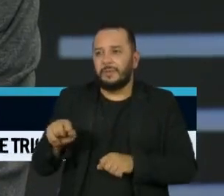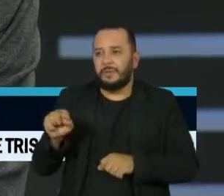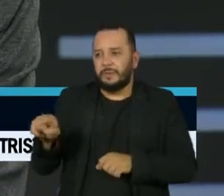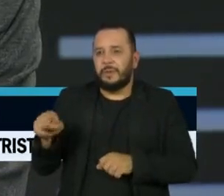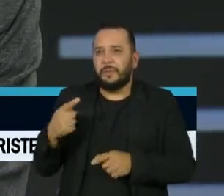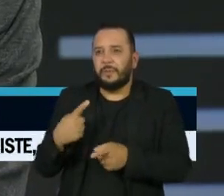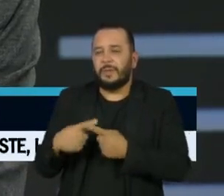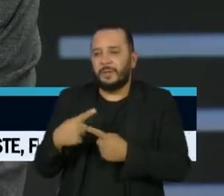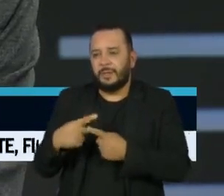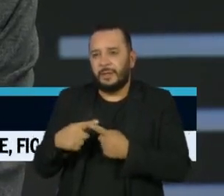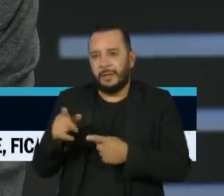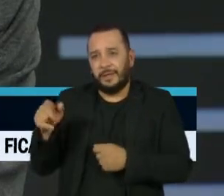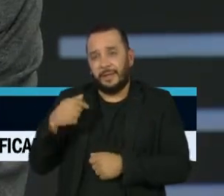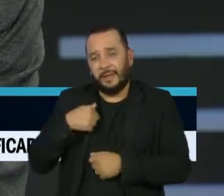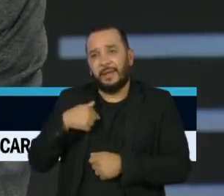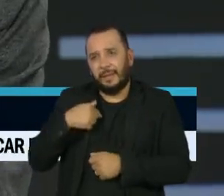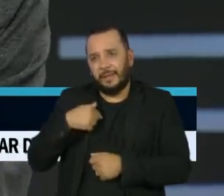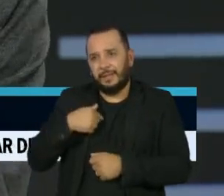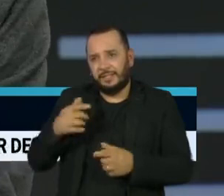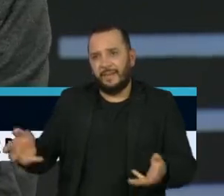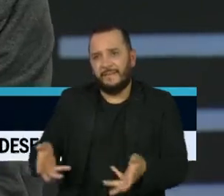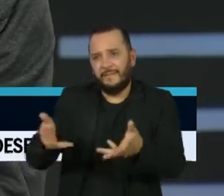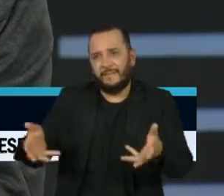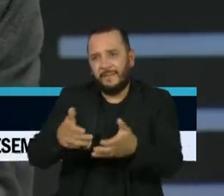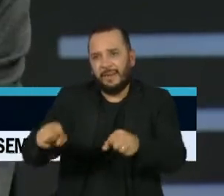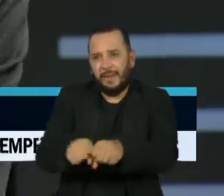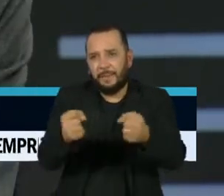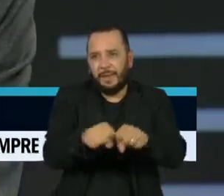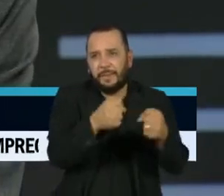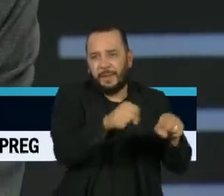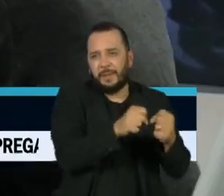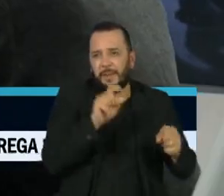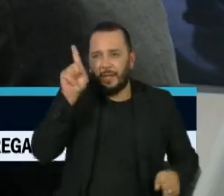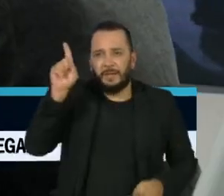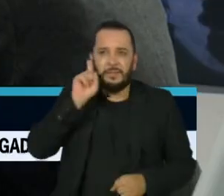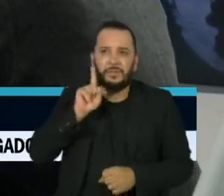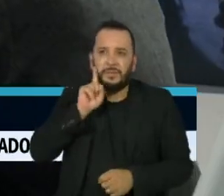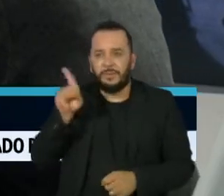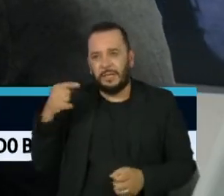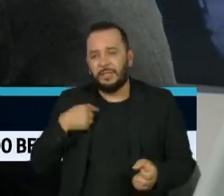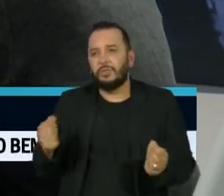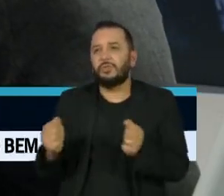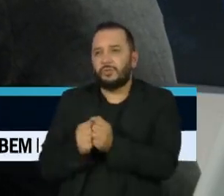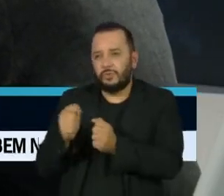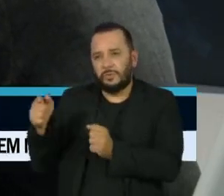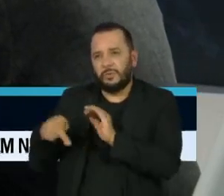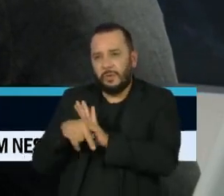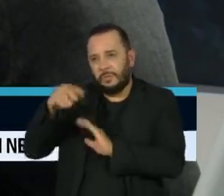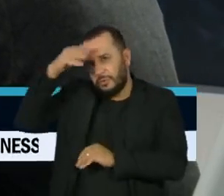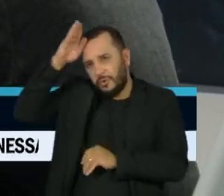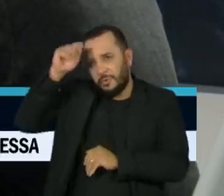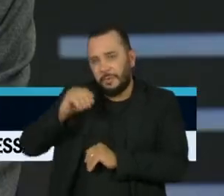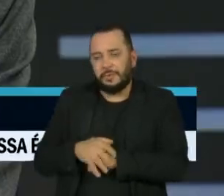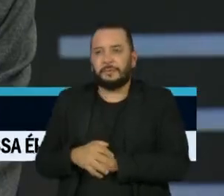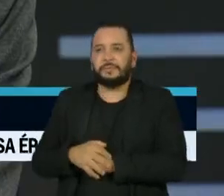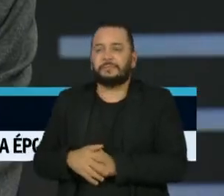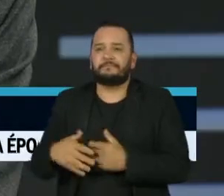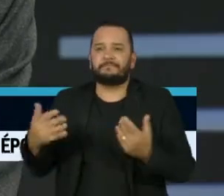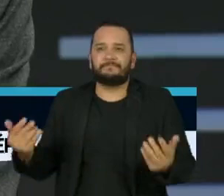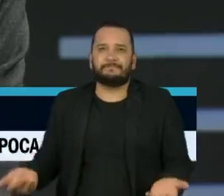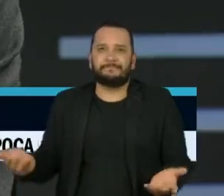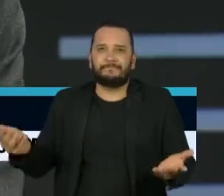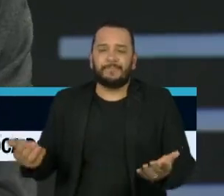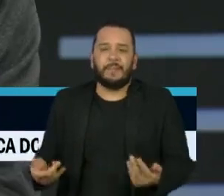ao Capitólio, nos Estados Unidos. Mas, é assim, a grande verdade, não tem muito para mostrar na economia, vai ter menos para mostrar no ano que